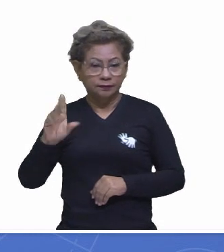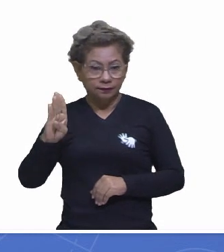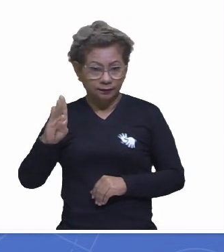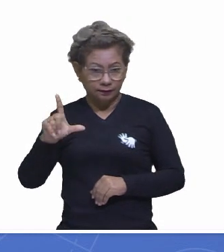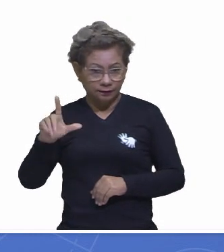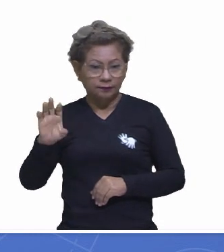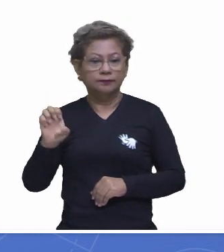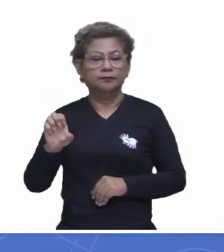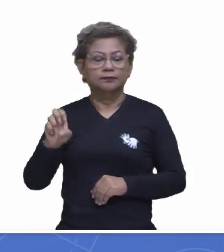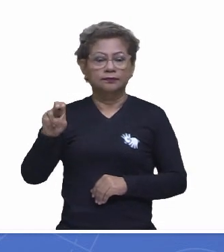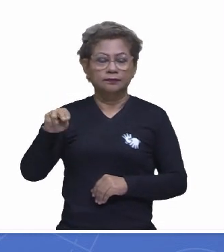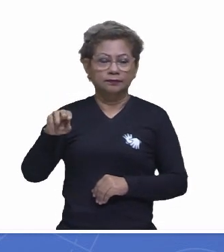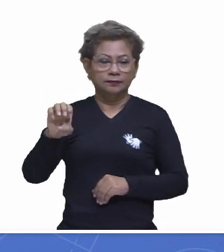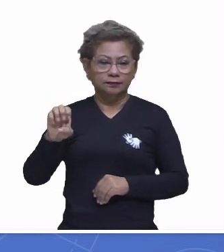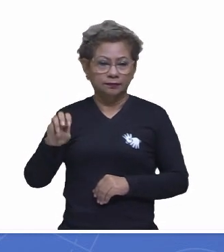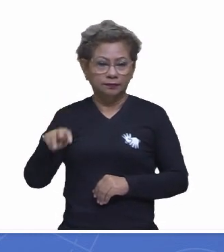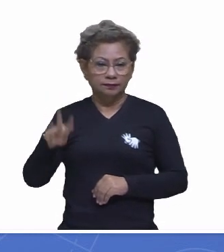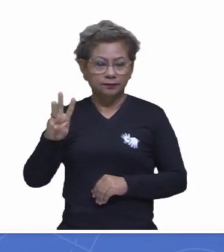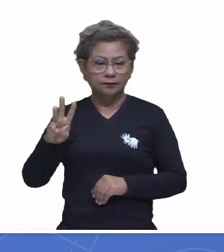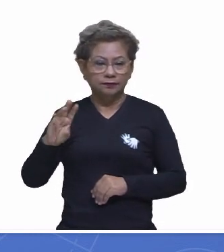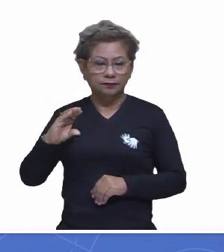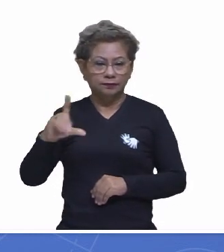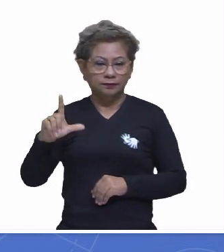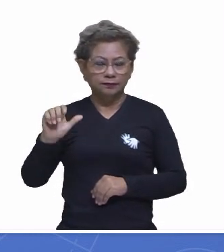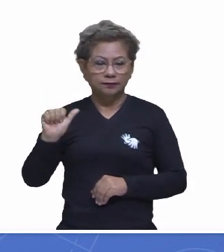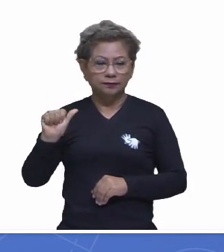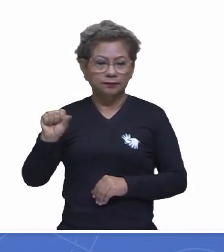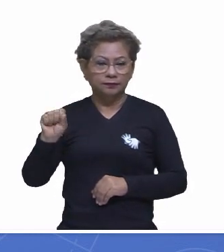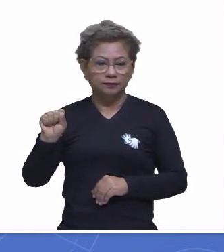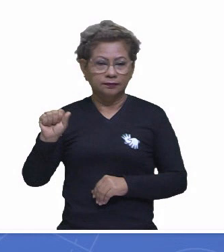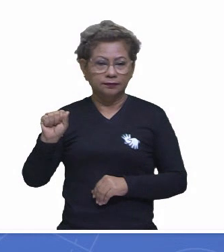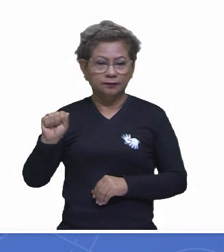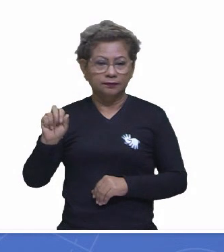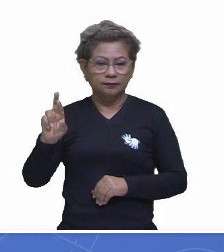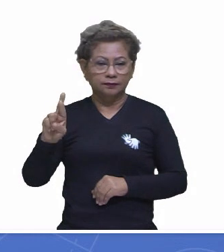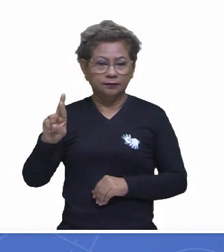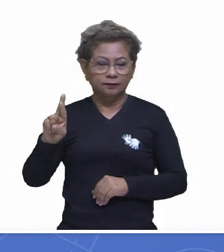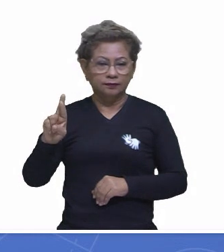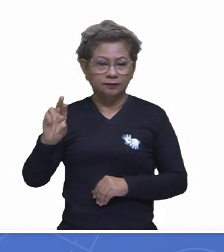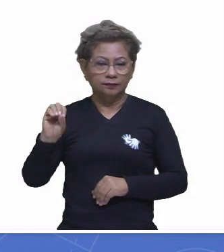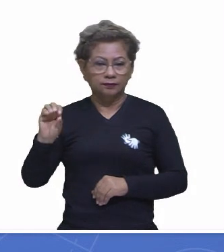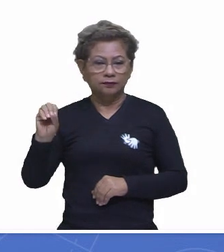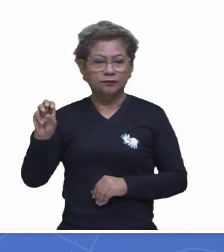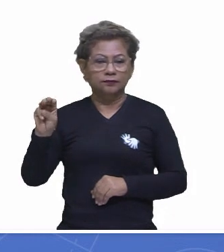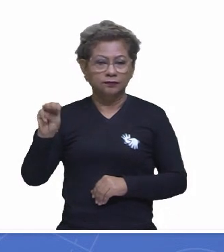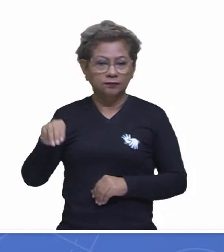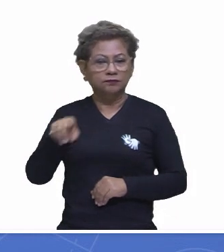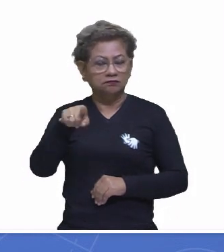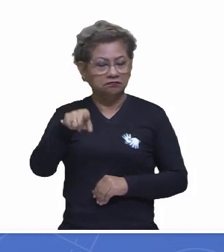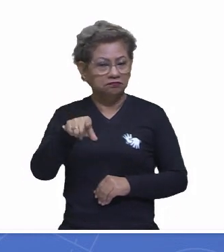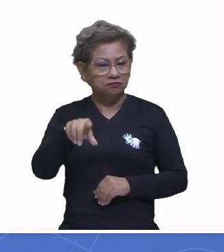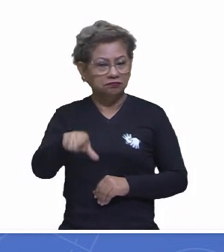vocábulos e é para definir, então, escolher aquela que contém somente